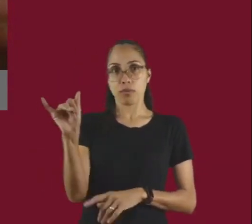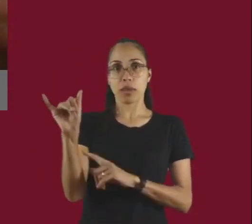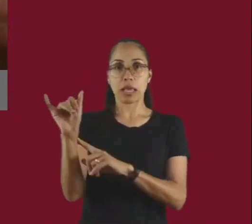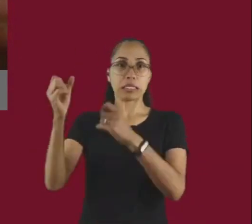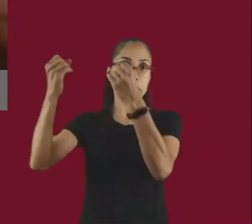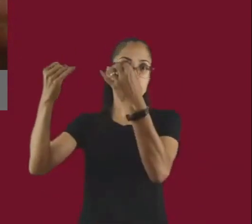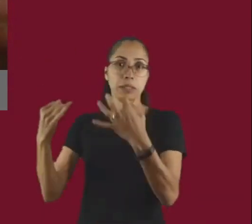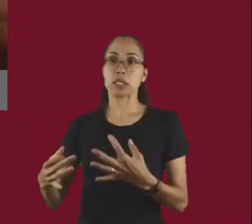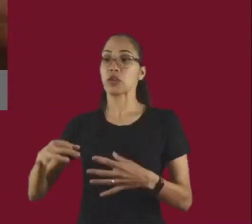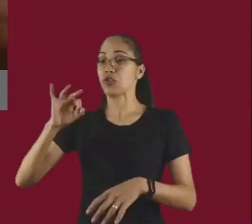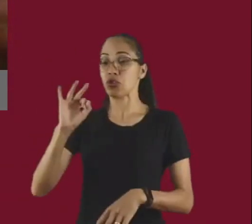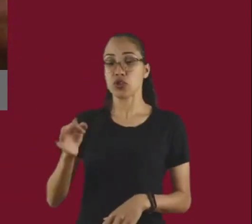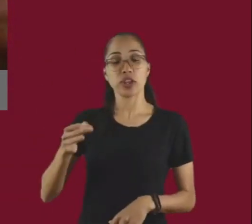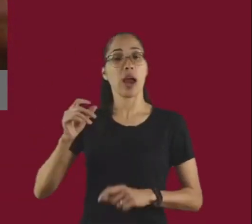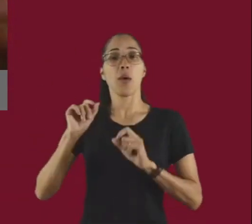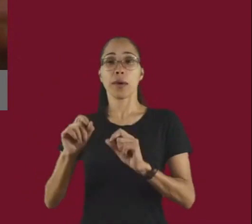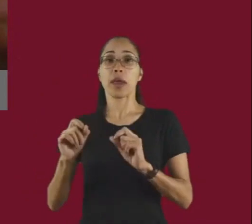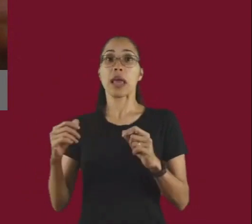isso ia acontecer.